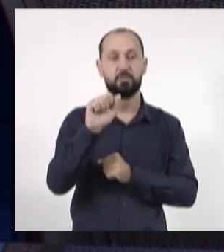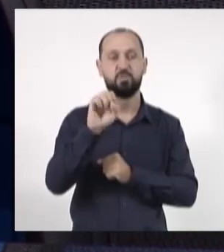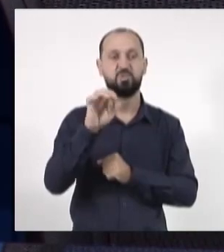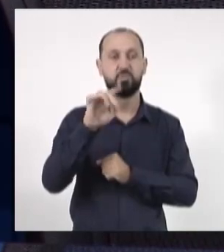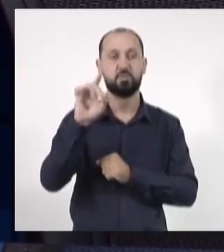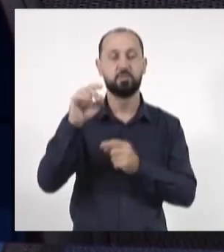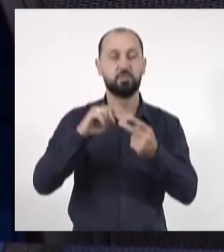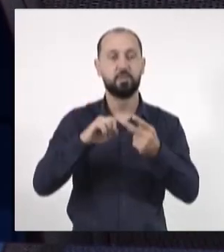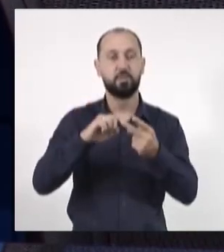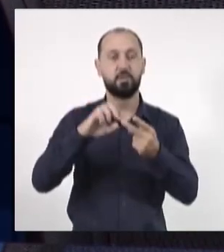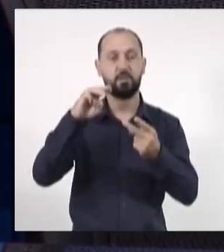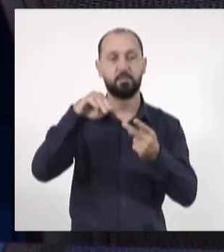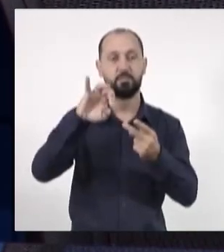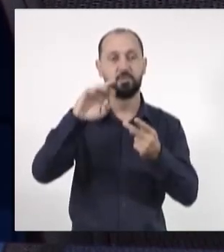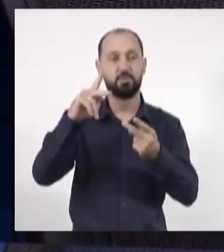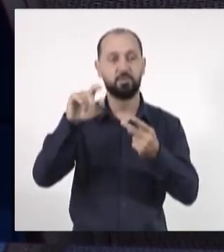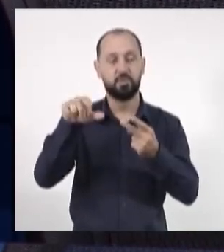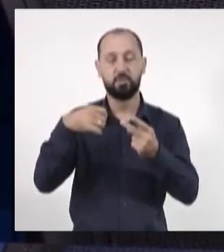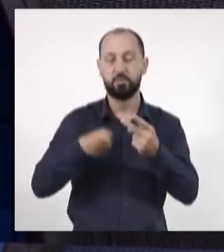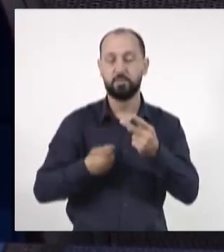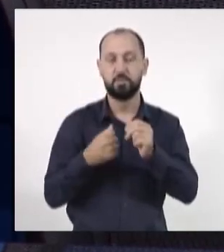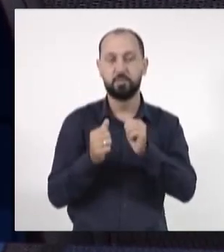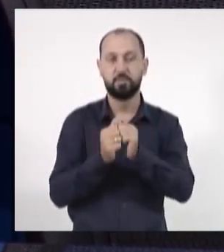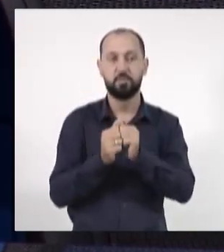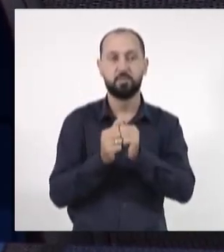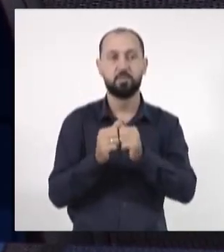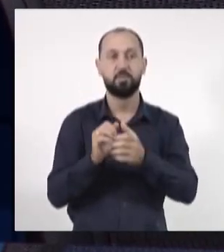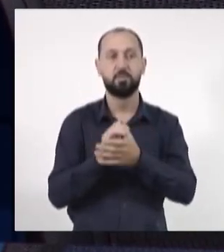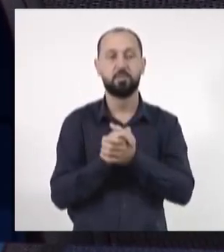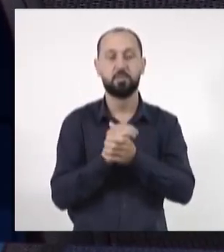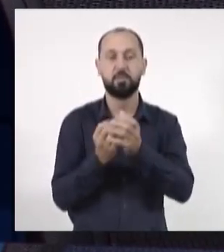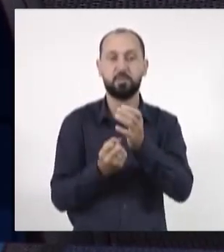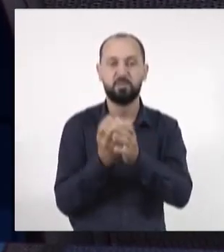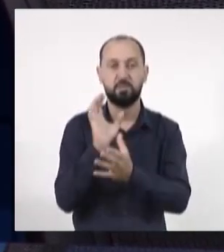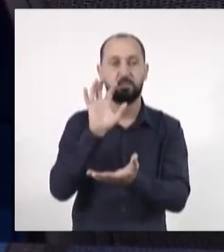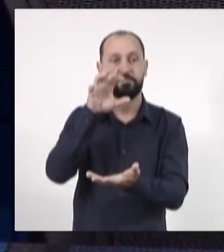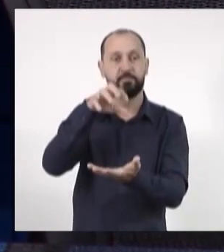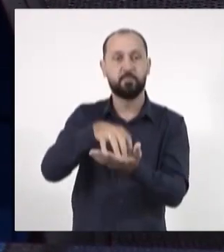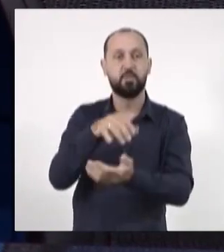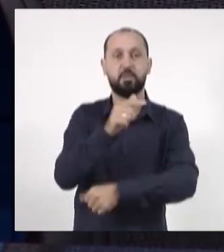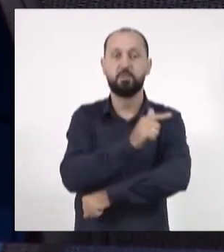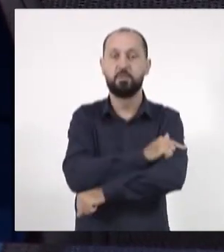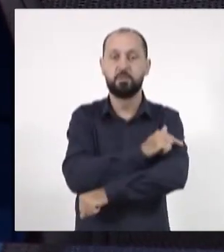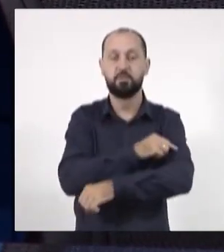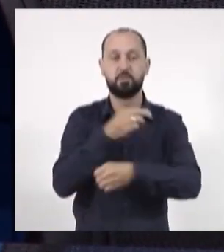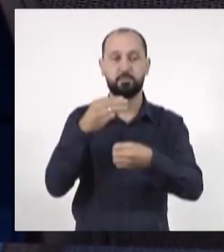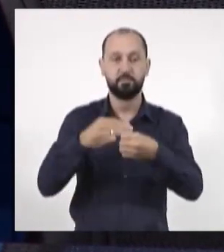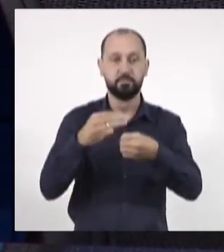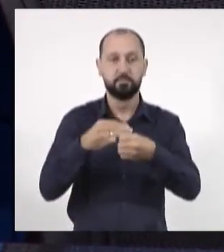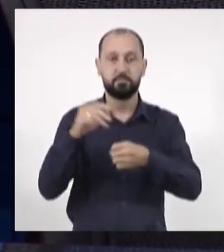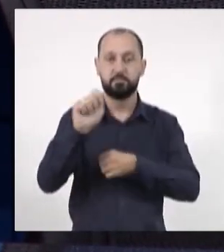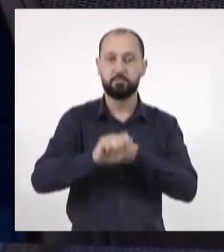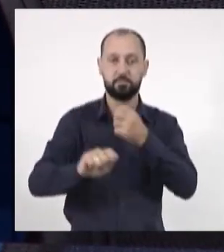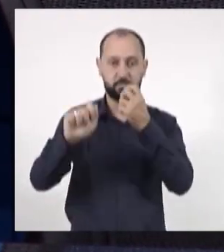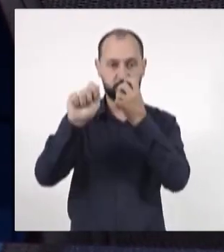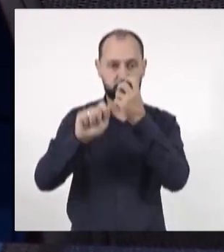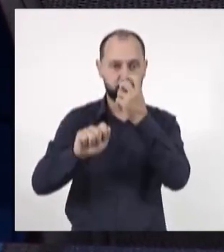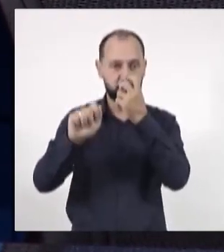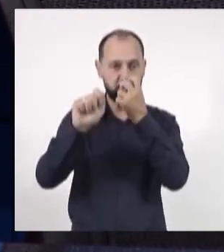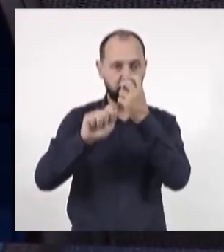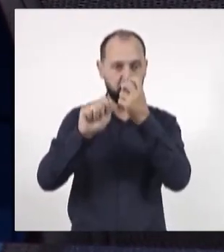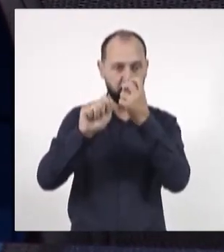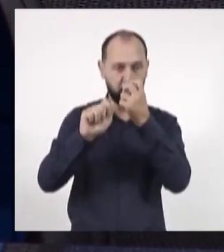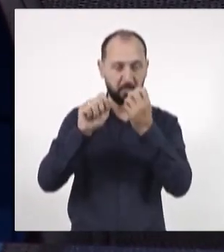a doutora Michele aqui também presente. Nós criamos um núcleo de gestão municipal na SomaSul, e a